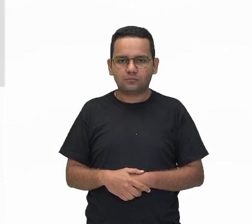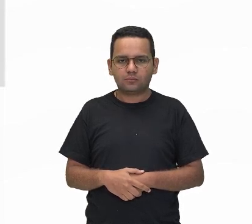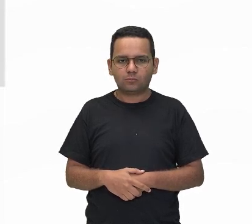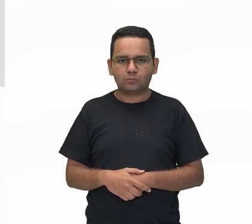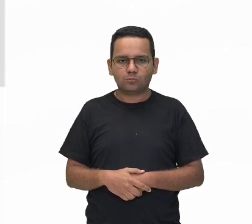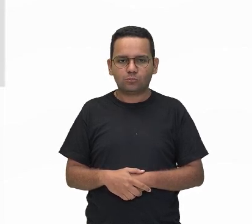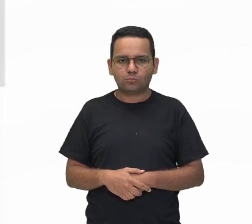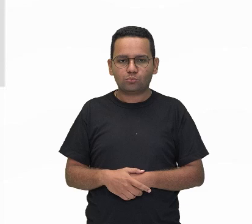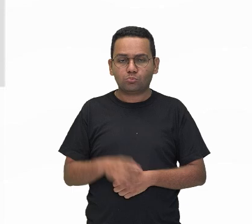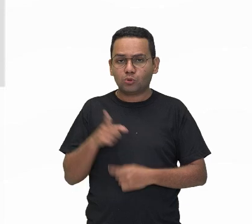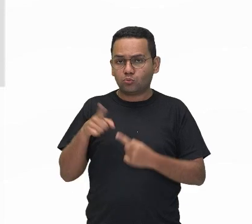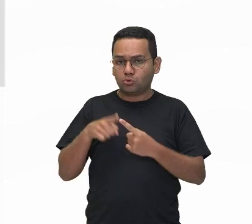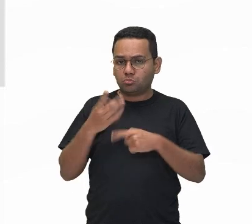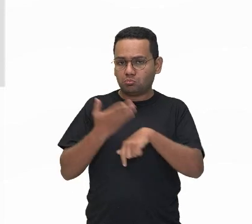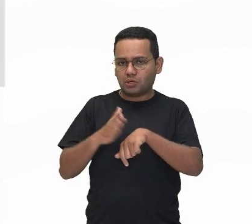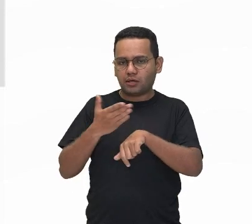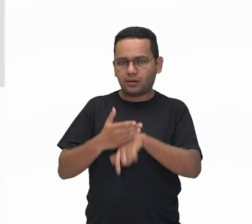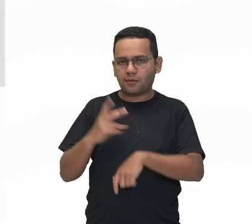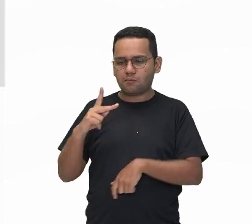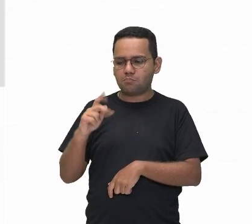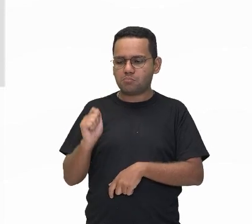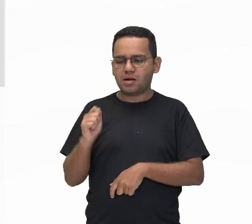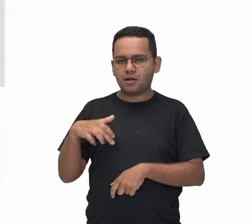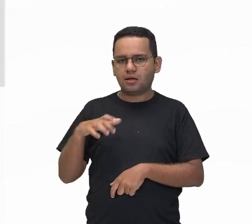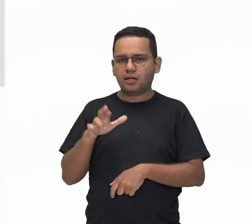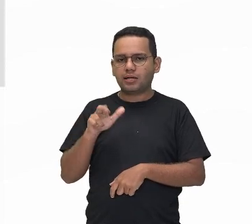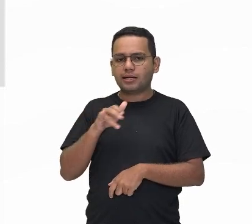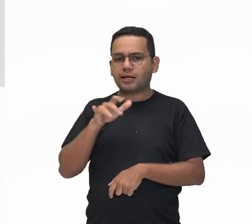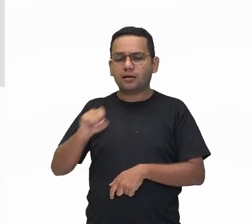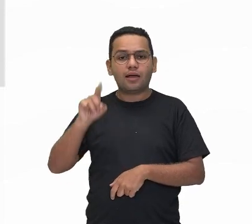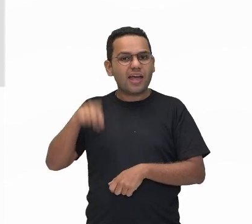eles competiam nus, né? E além